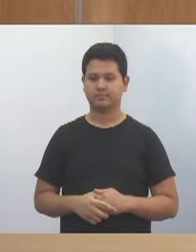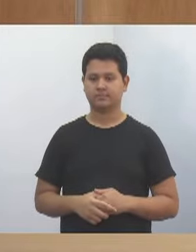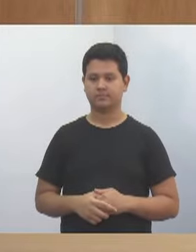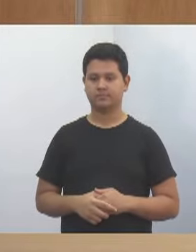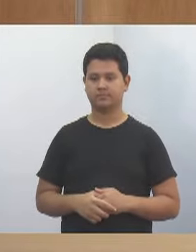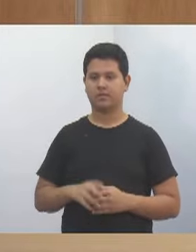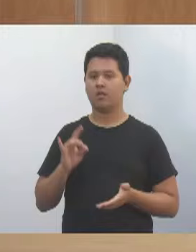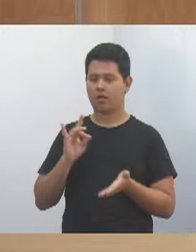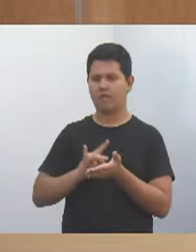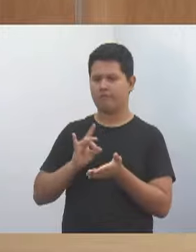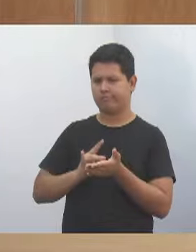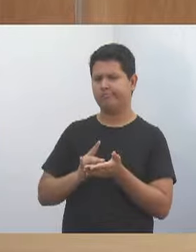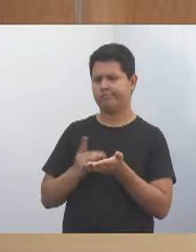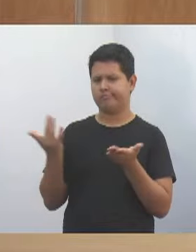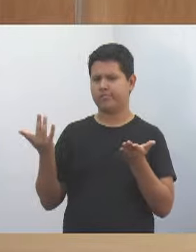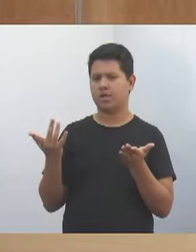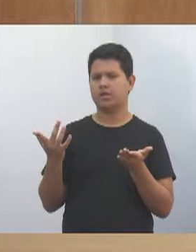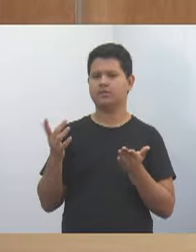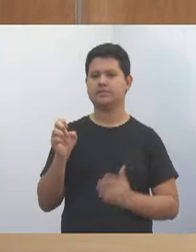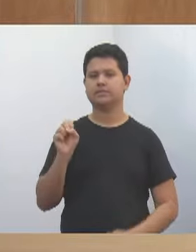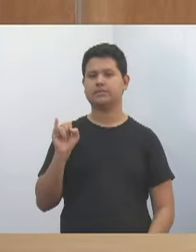Na verdade, são os tipos cisternas, né?